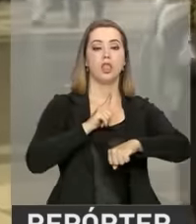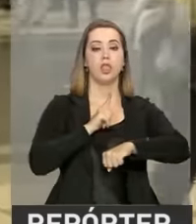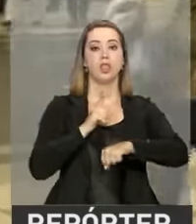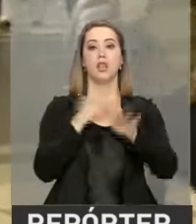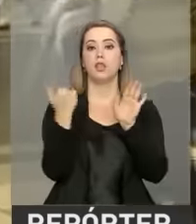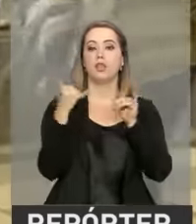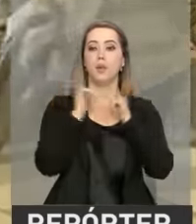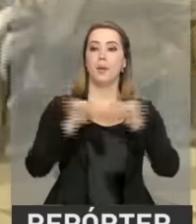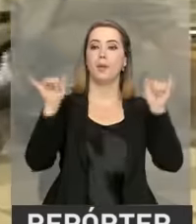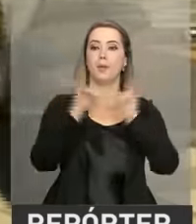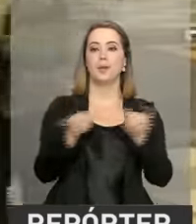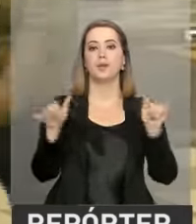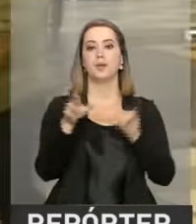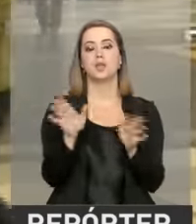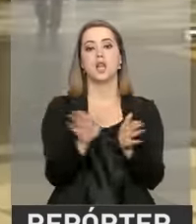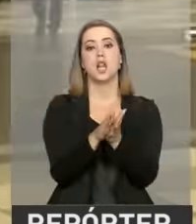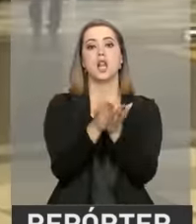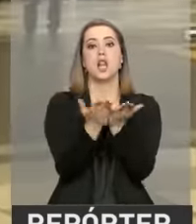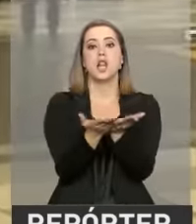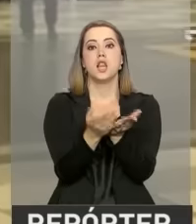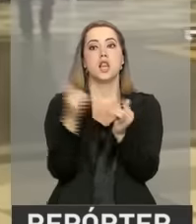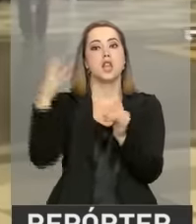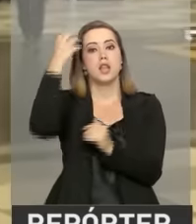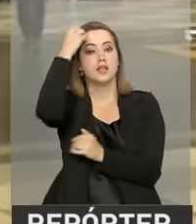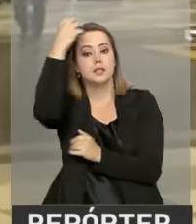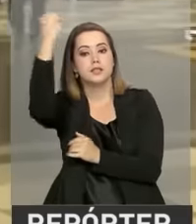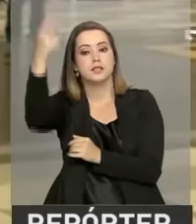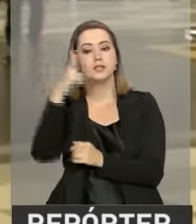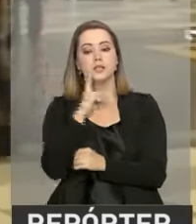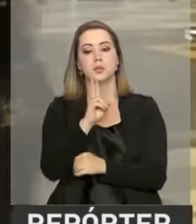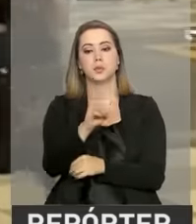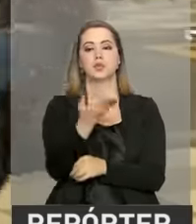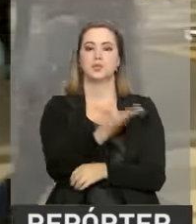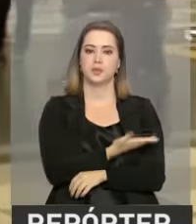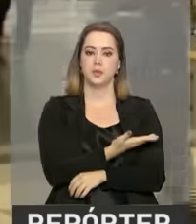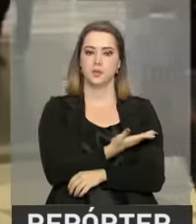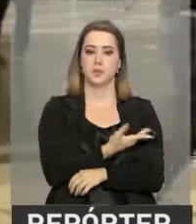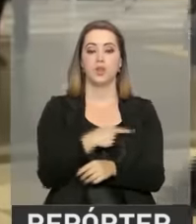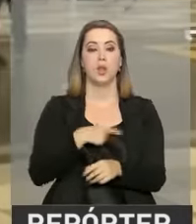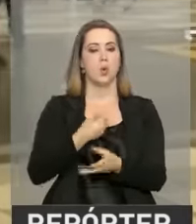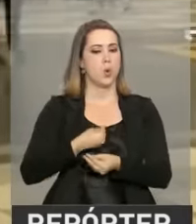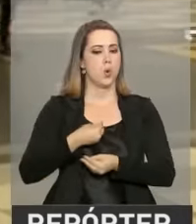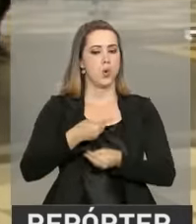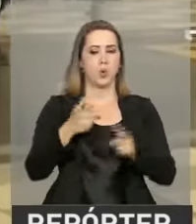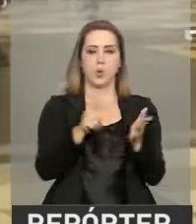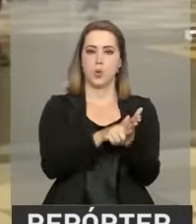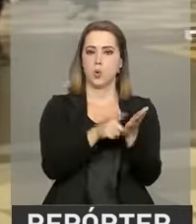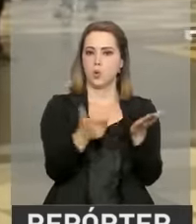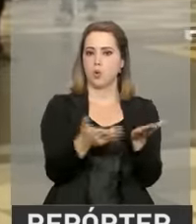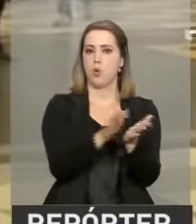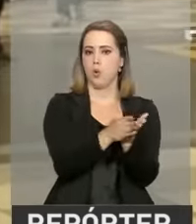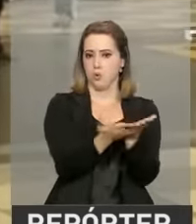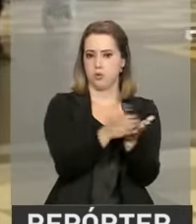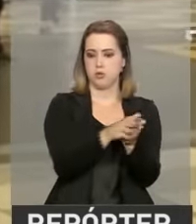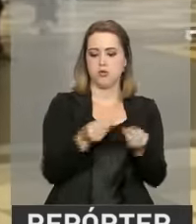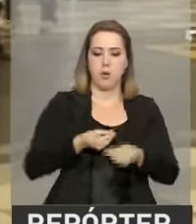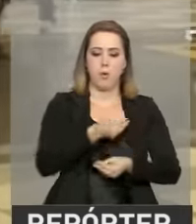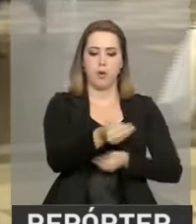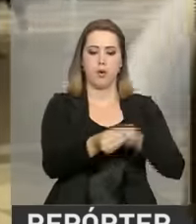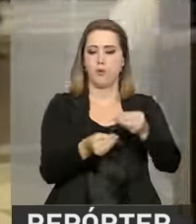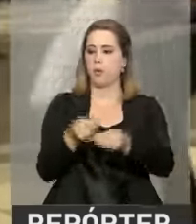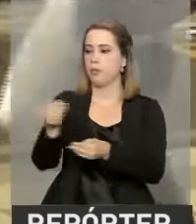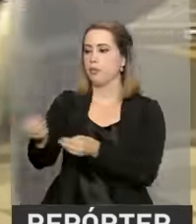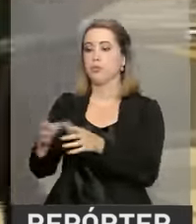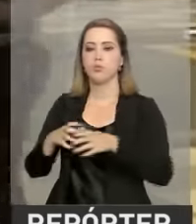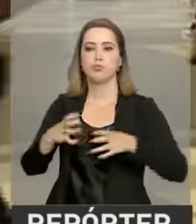campanha Livro Viajante, que dá para reconhecer por esse selinho aqui. Os livros ficam espalhados em locais estratégicos do aeroporto, como no